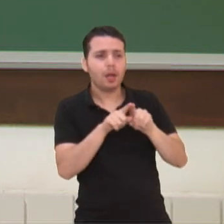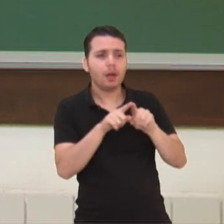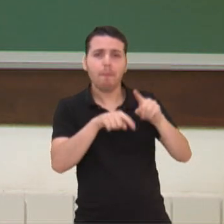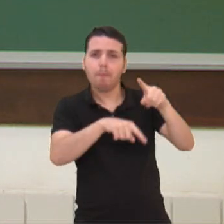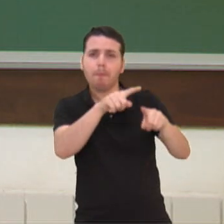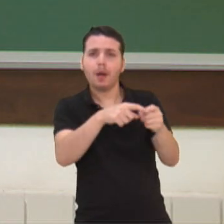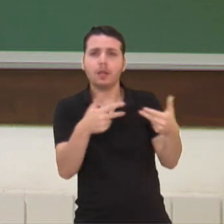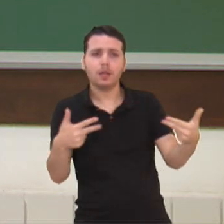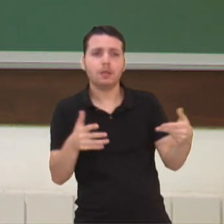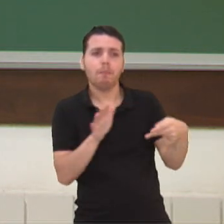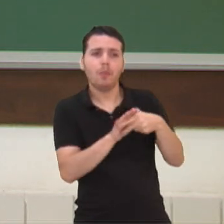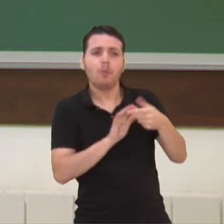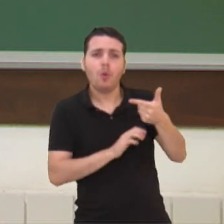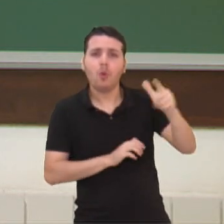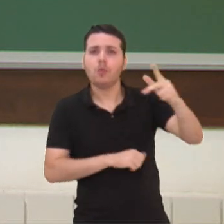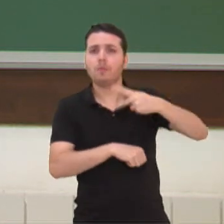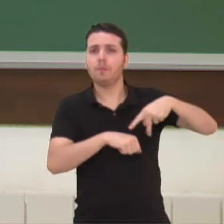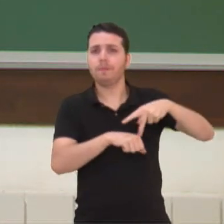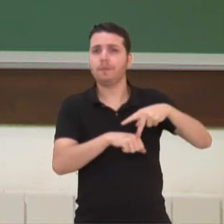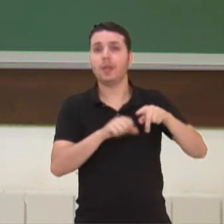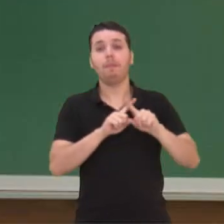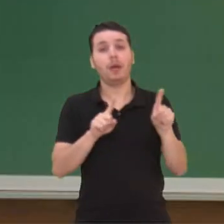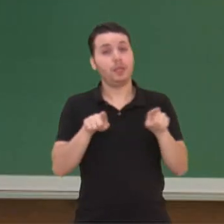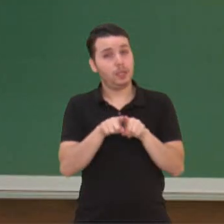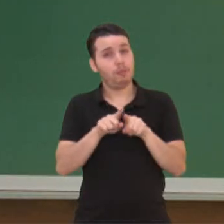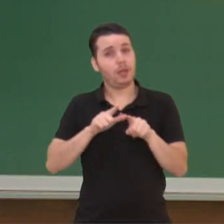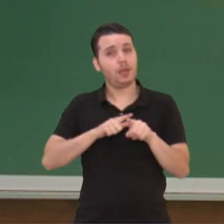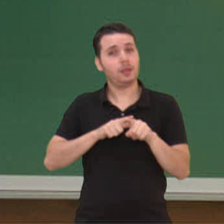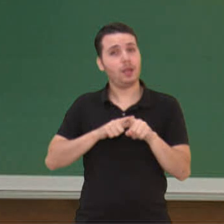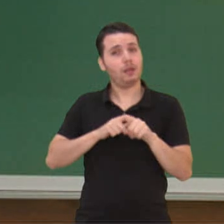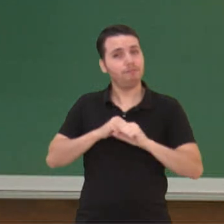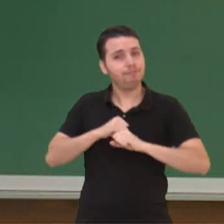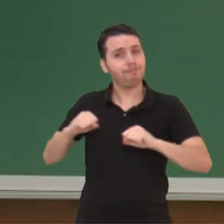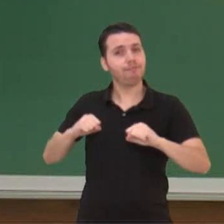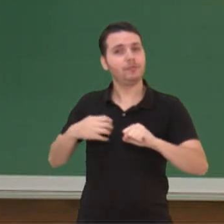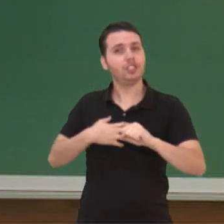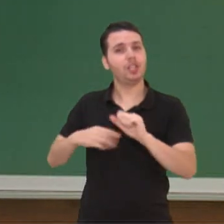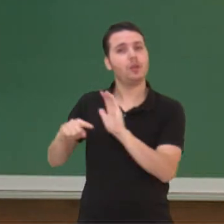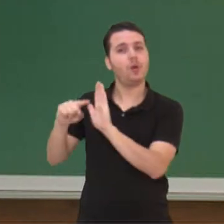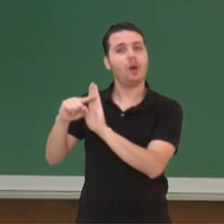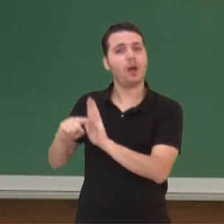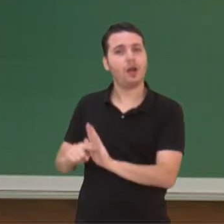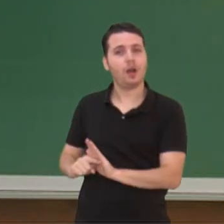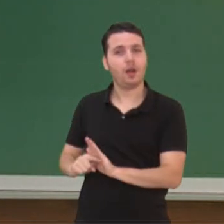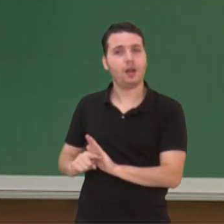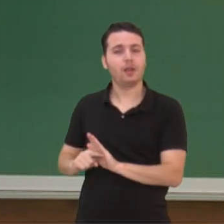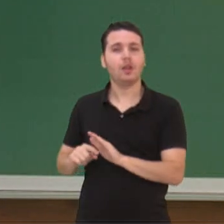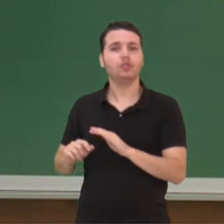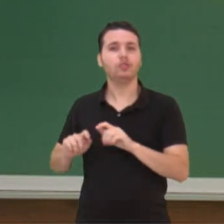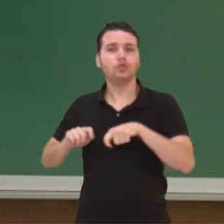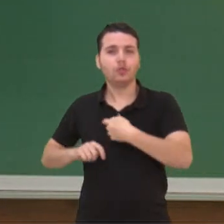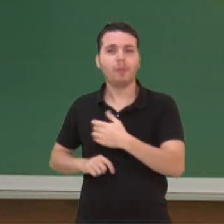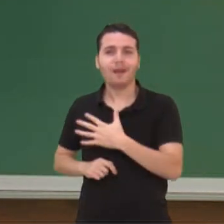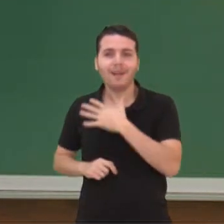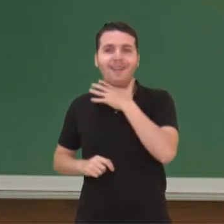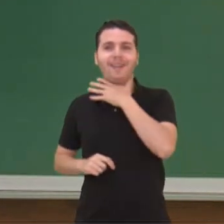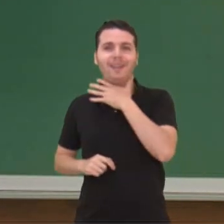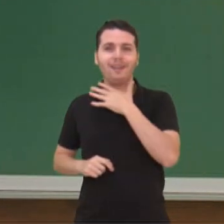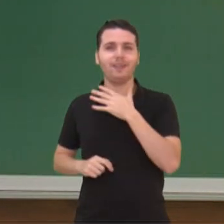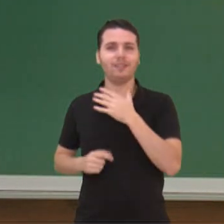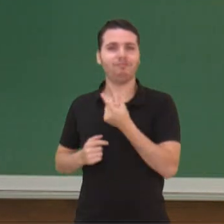países, mas ela também tem os seus impactos negativos, que é relacionado à questão da crise financeira,